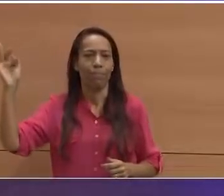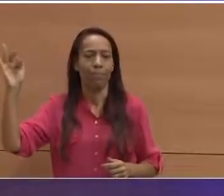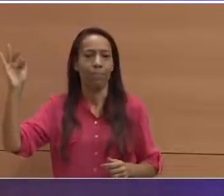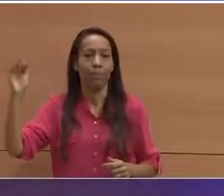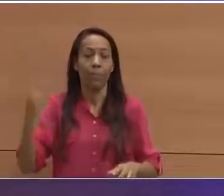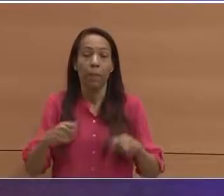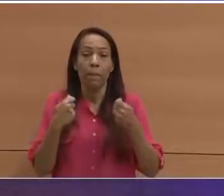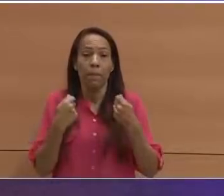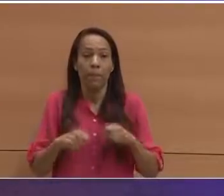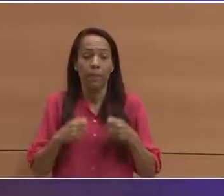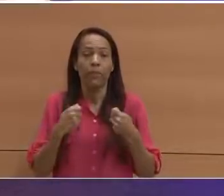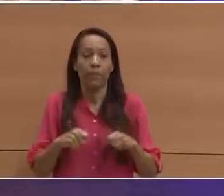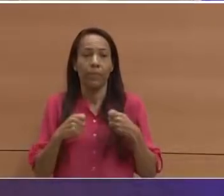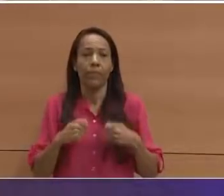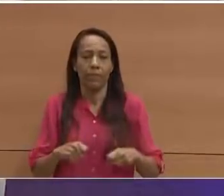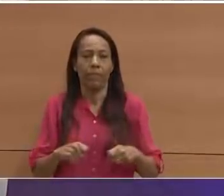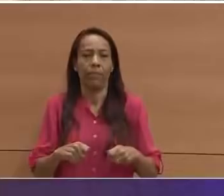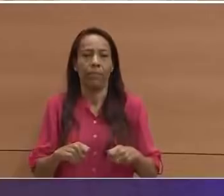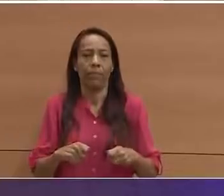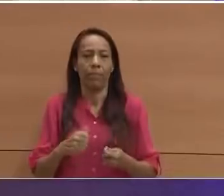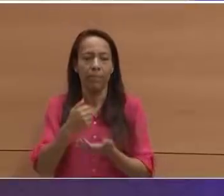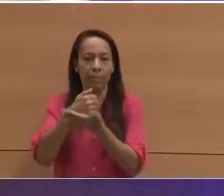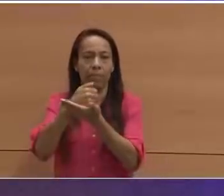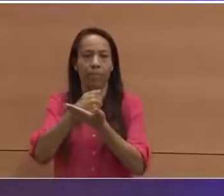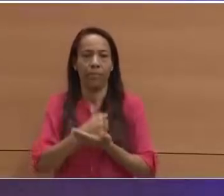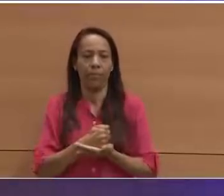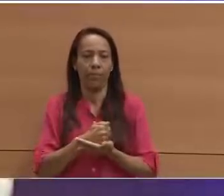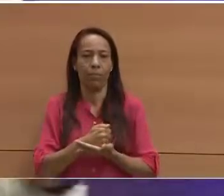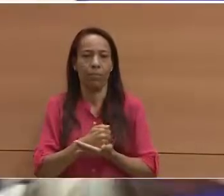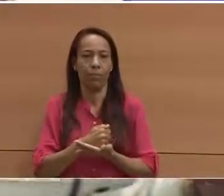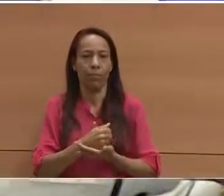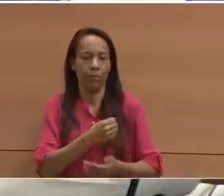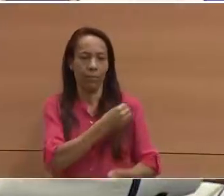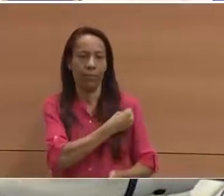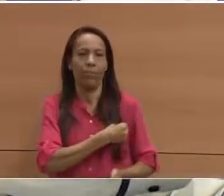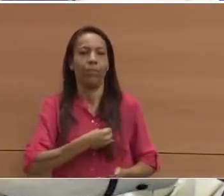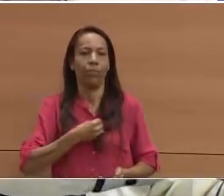transferir todo esse conhecimento para a vida.